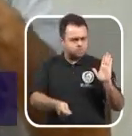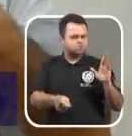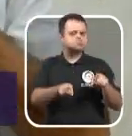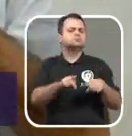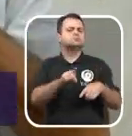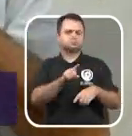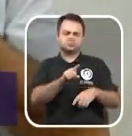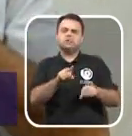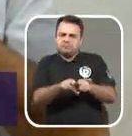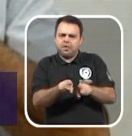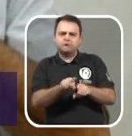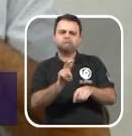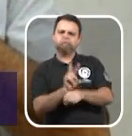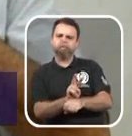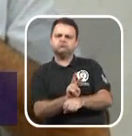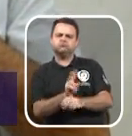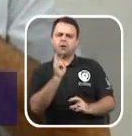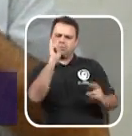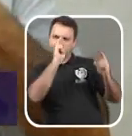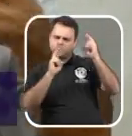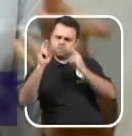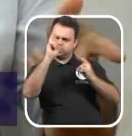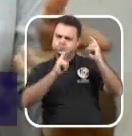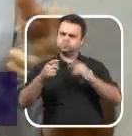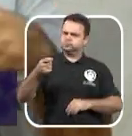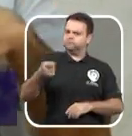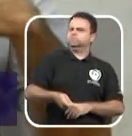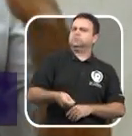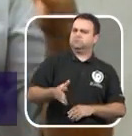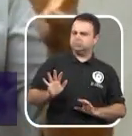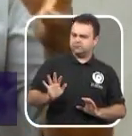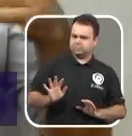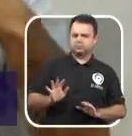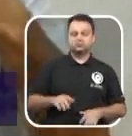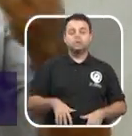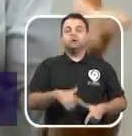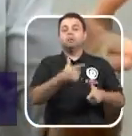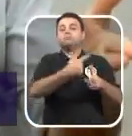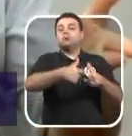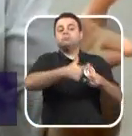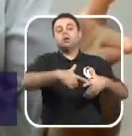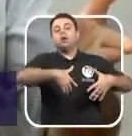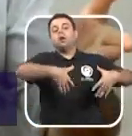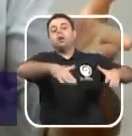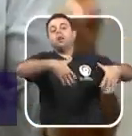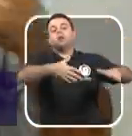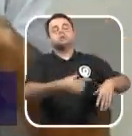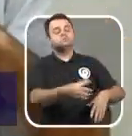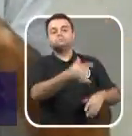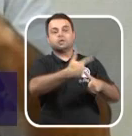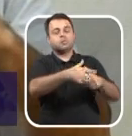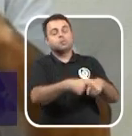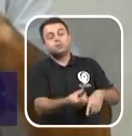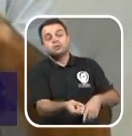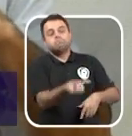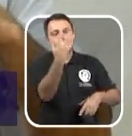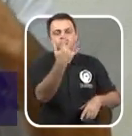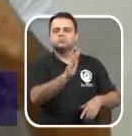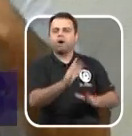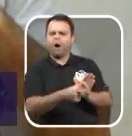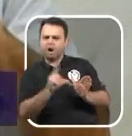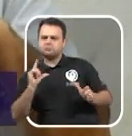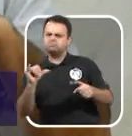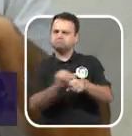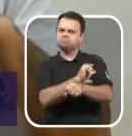fiscalização muito rigorosa, que não espere o problema se agigantar para tomar medidas, porque sempre quando